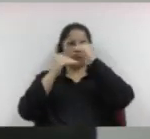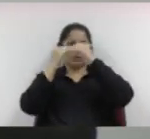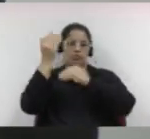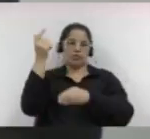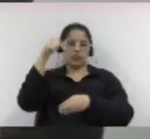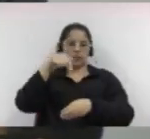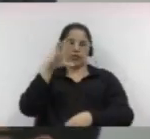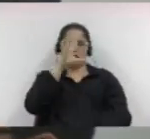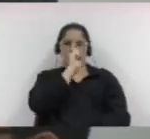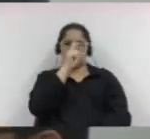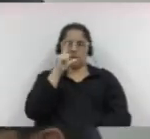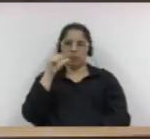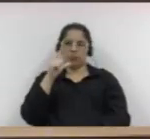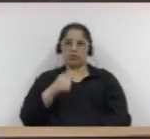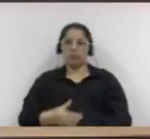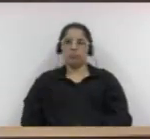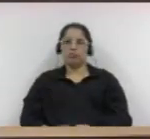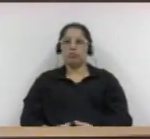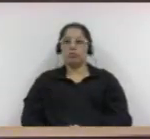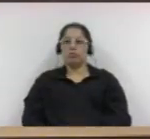município.